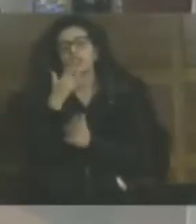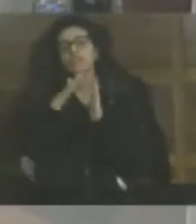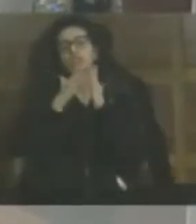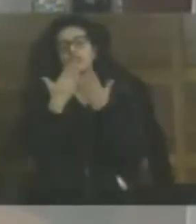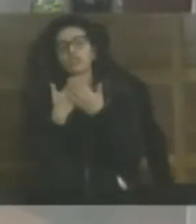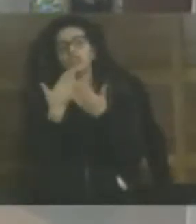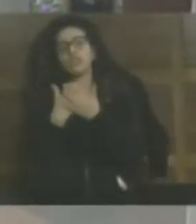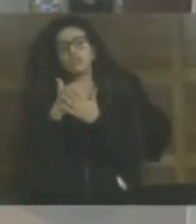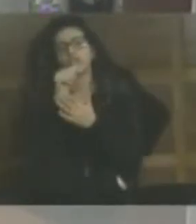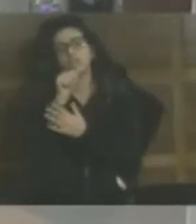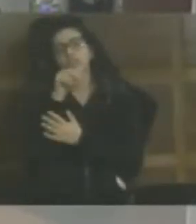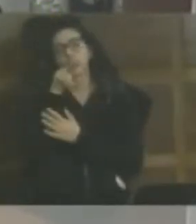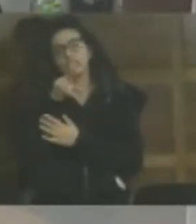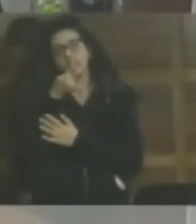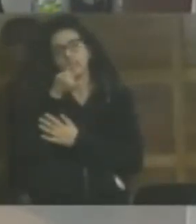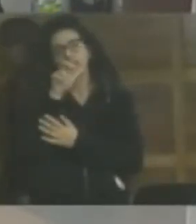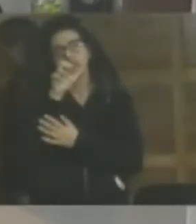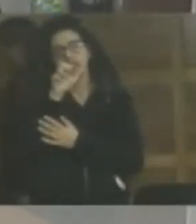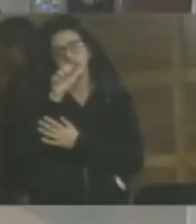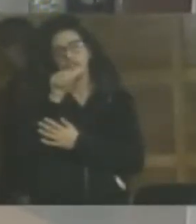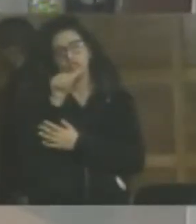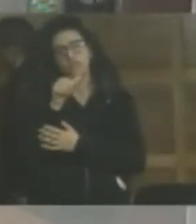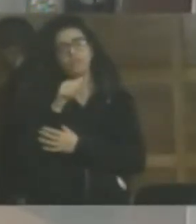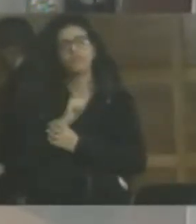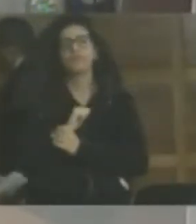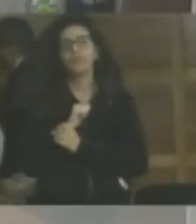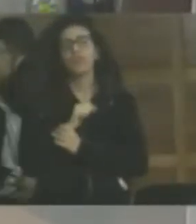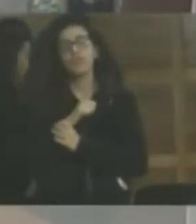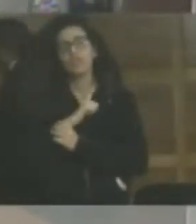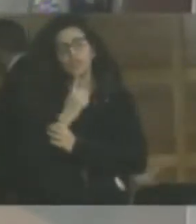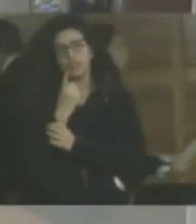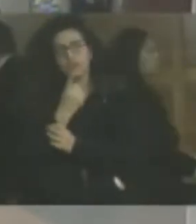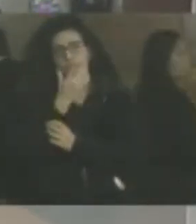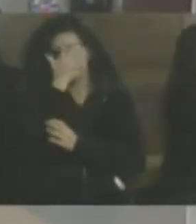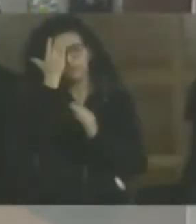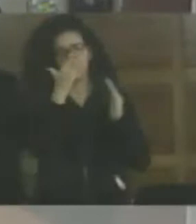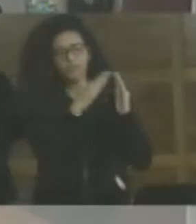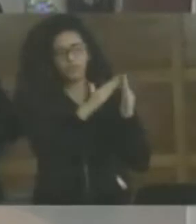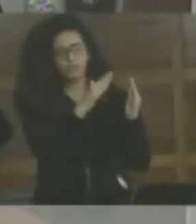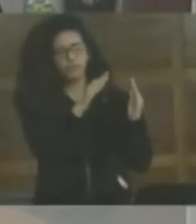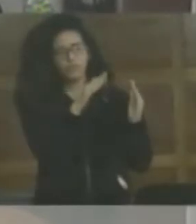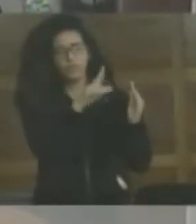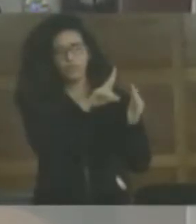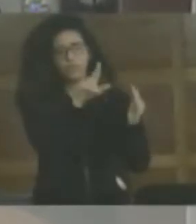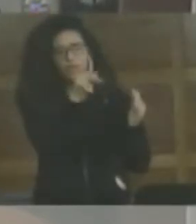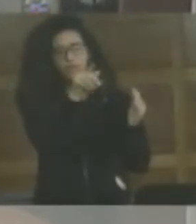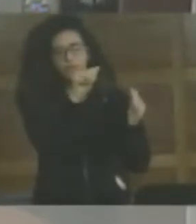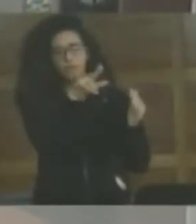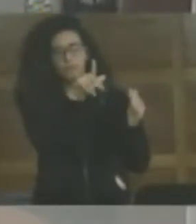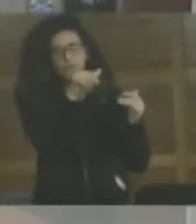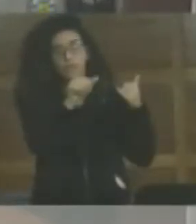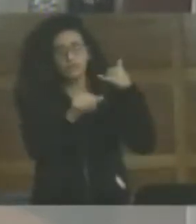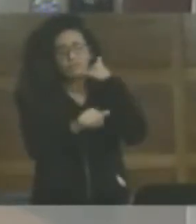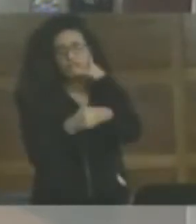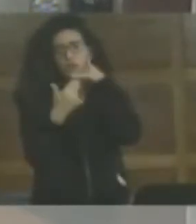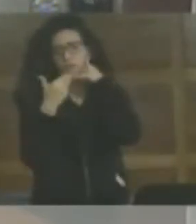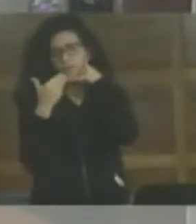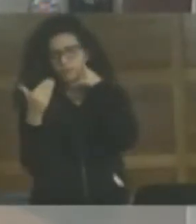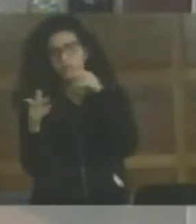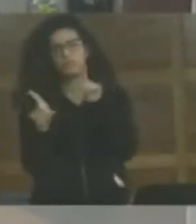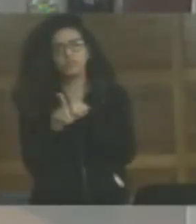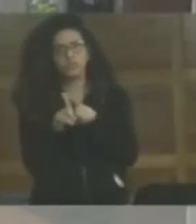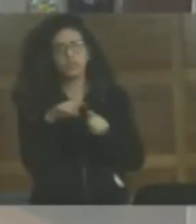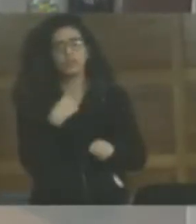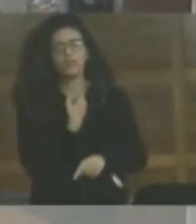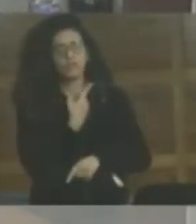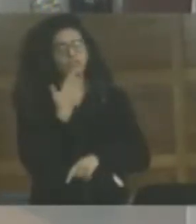Gama, né? Até me achará. Tem uma moradora de lá chamada Paula, me ligou fazendo também a reivindicação. Nós estamos cientes aí